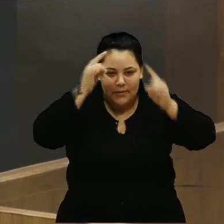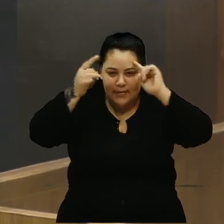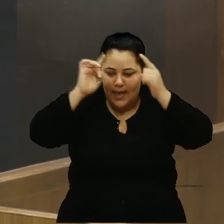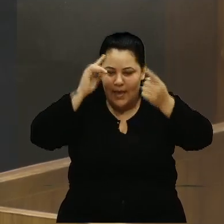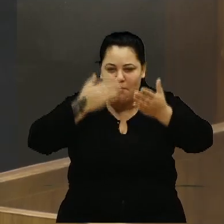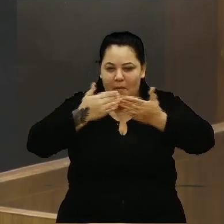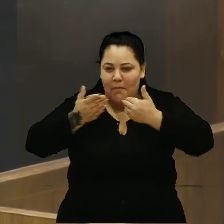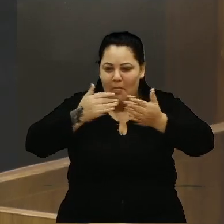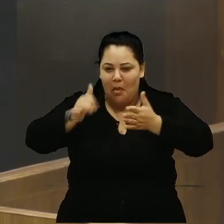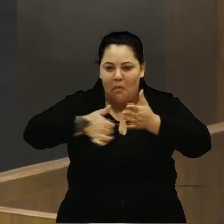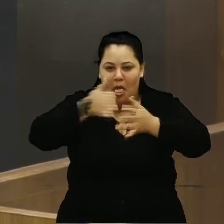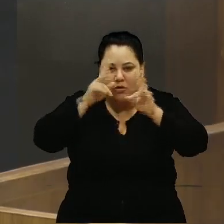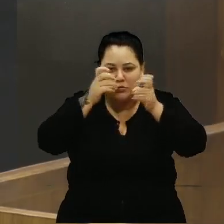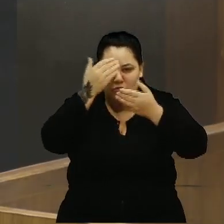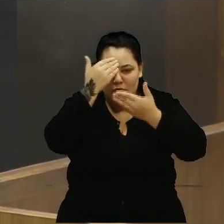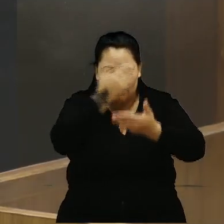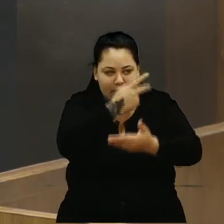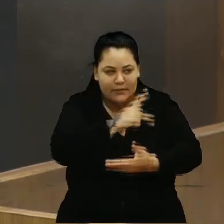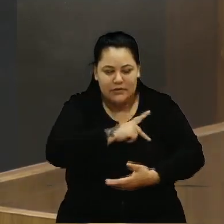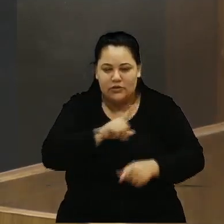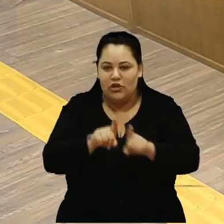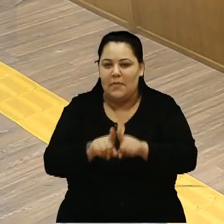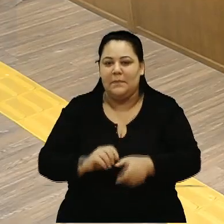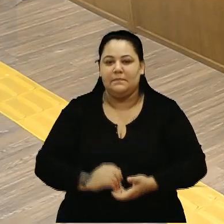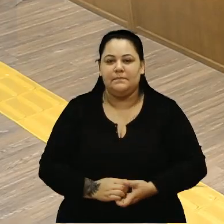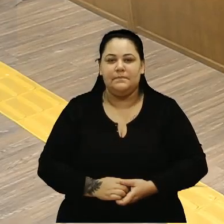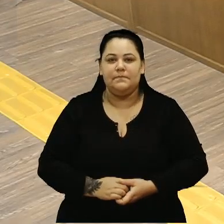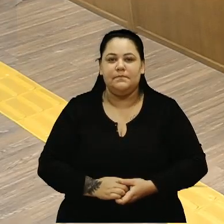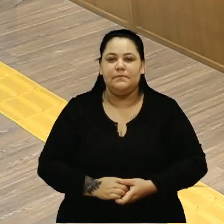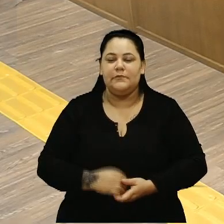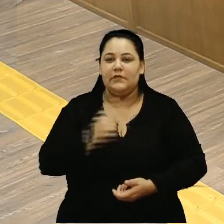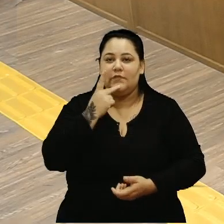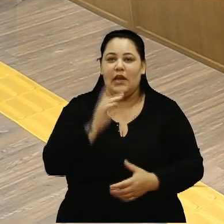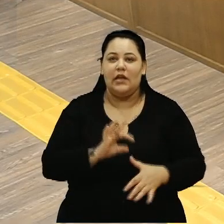sobre esse assunto. Muito obrigado, senhor presidente. Em declaração de líder, a bancada